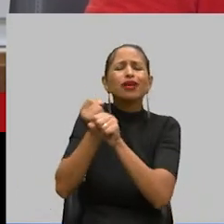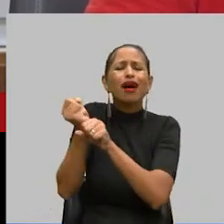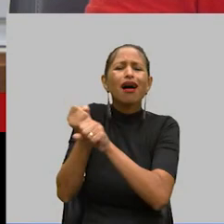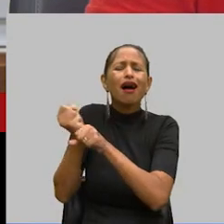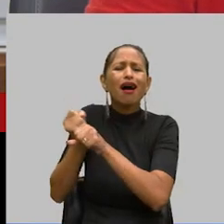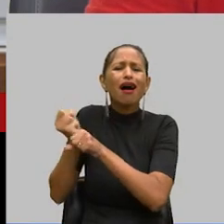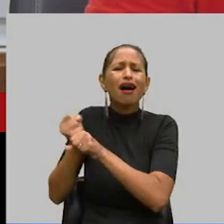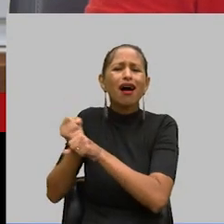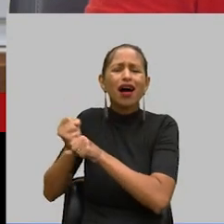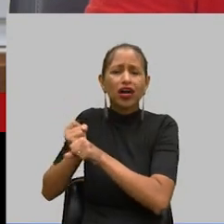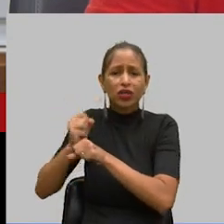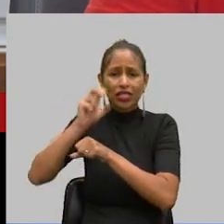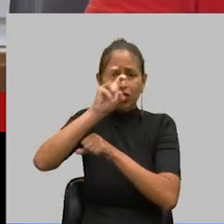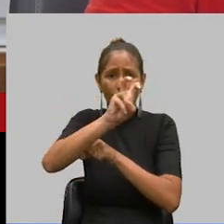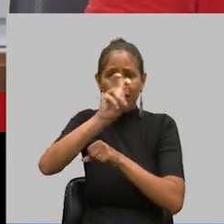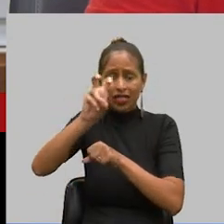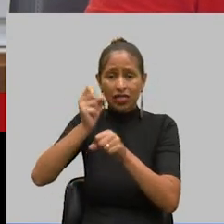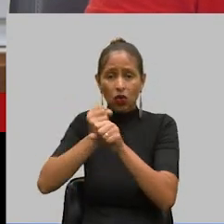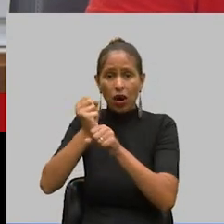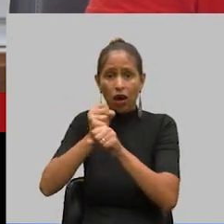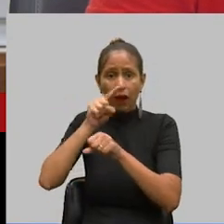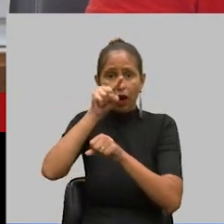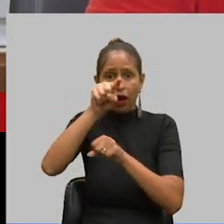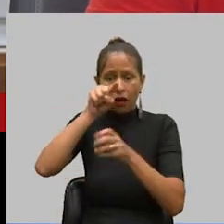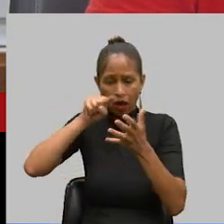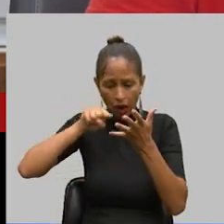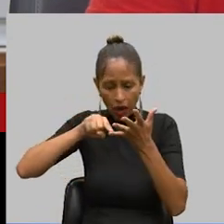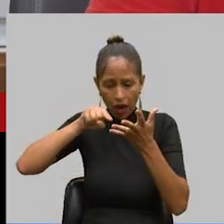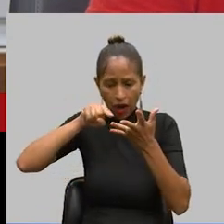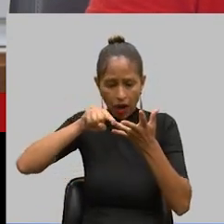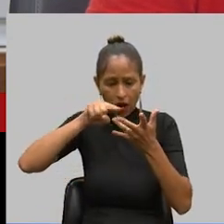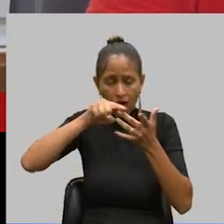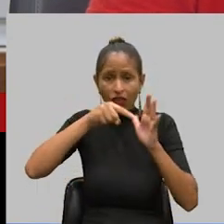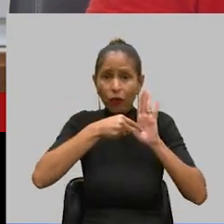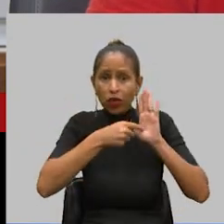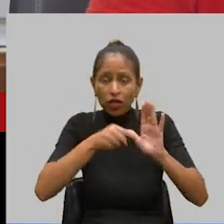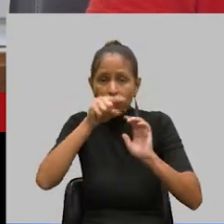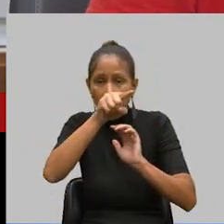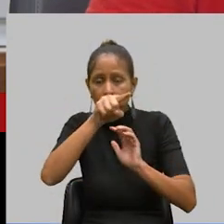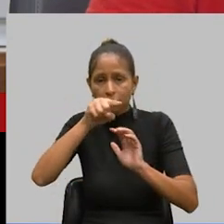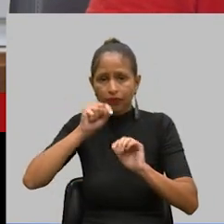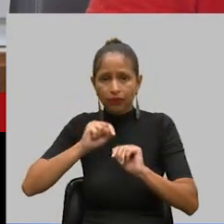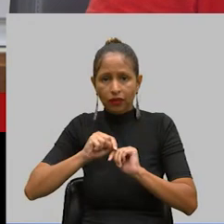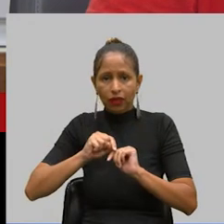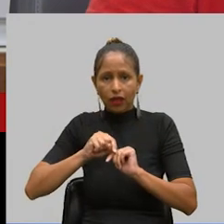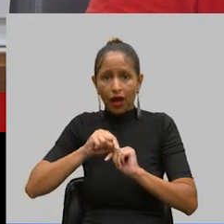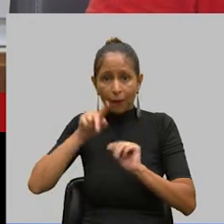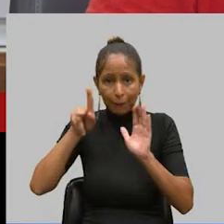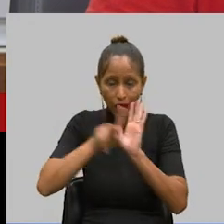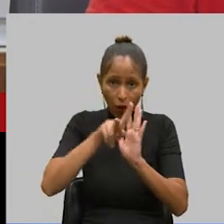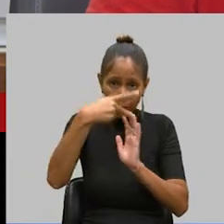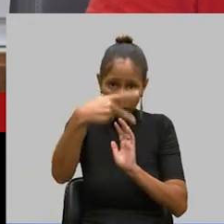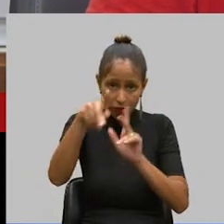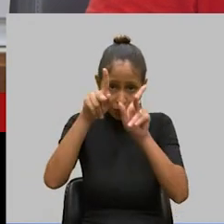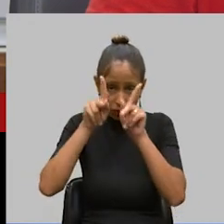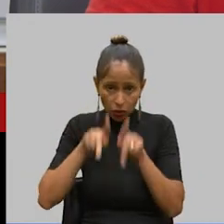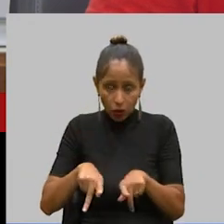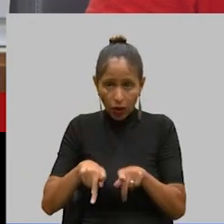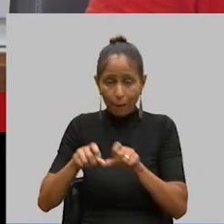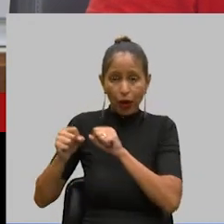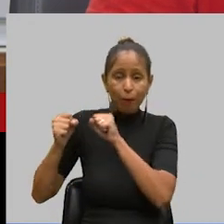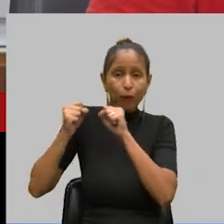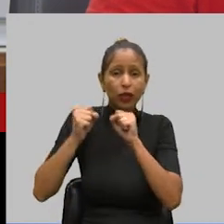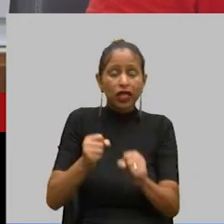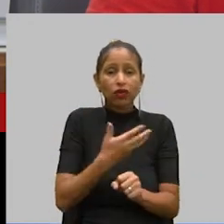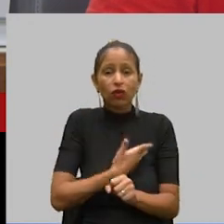feta Eng nos seus 55 anos vem apontando isso vem mostrando isso para vocês através de vocês para o poder público e tenta